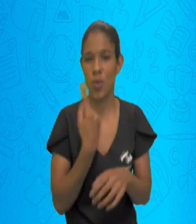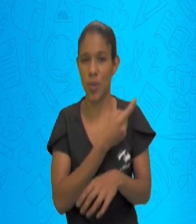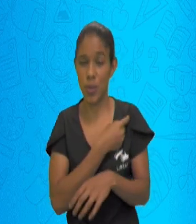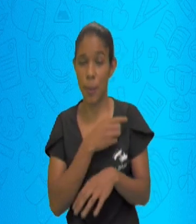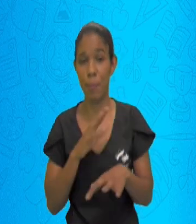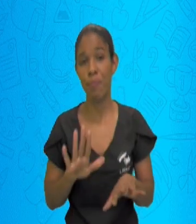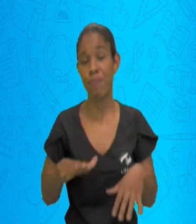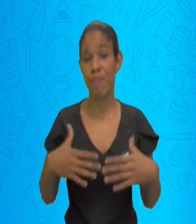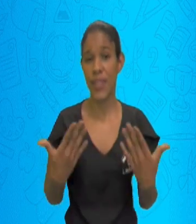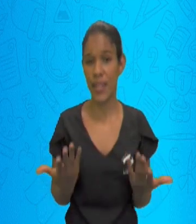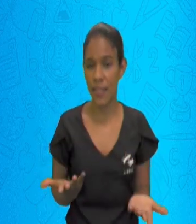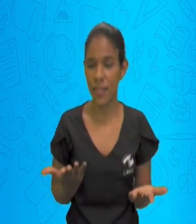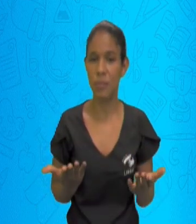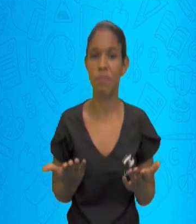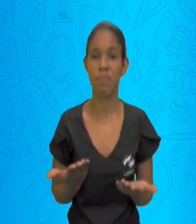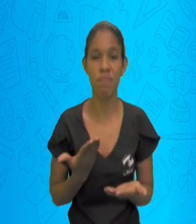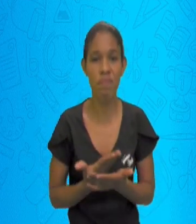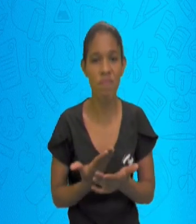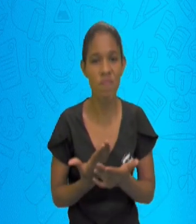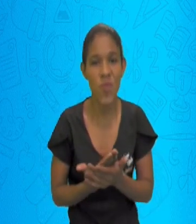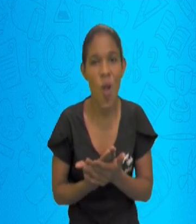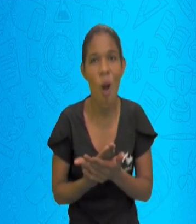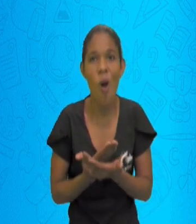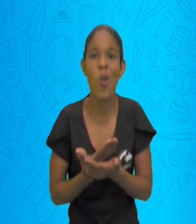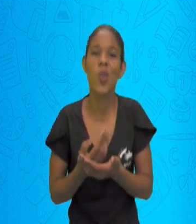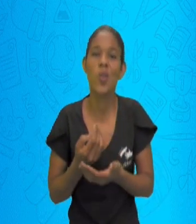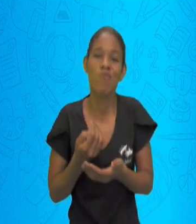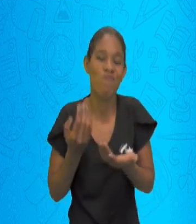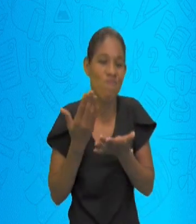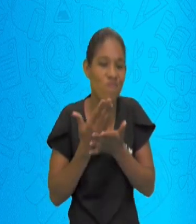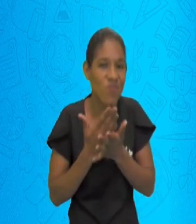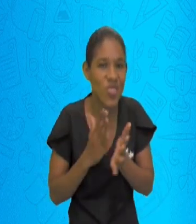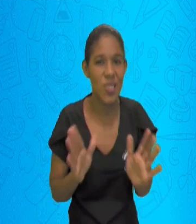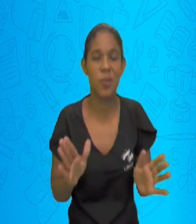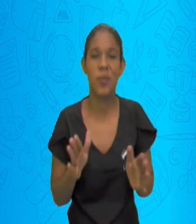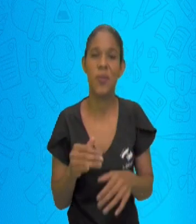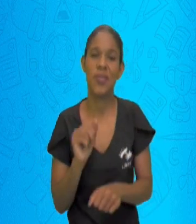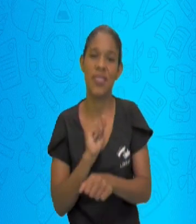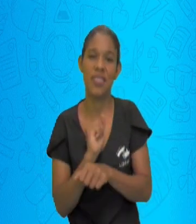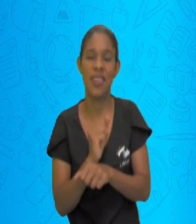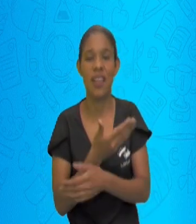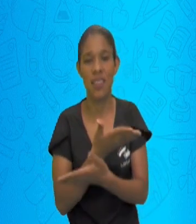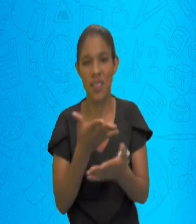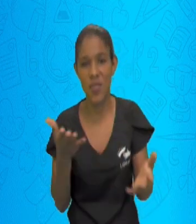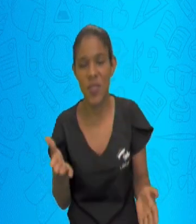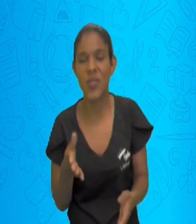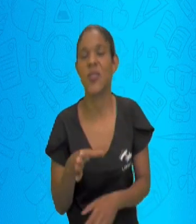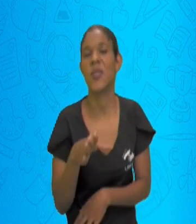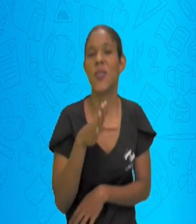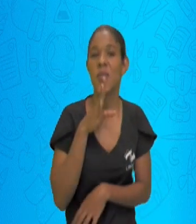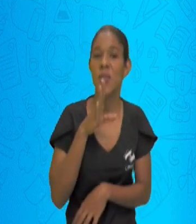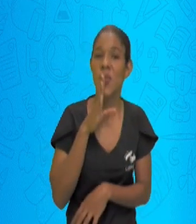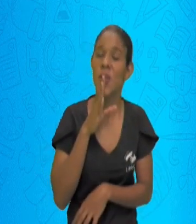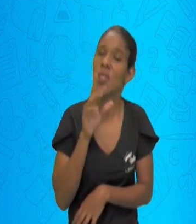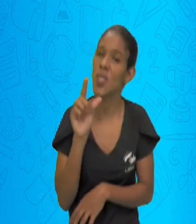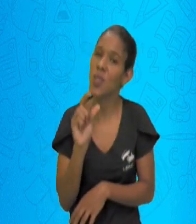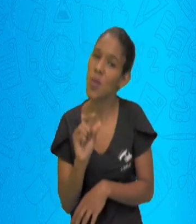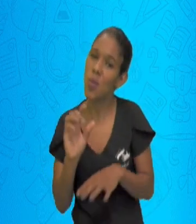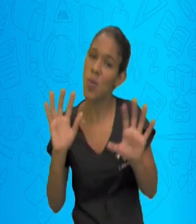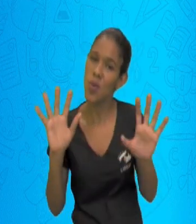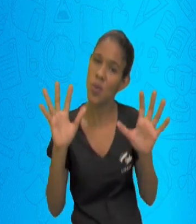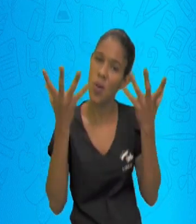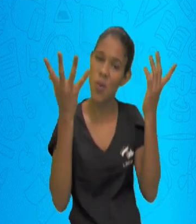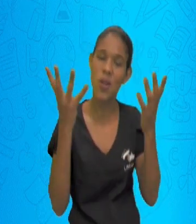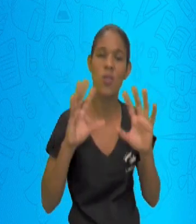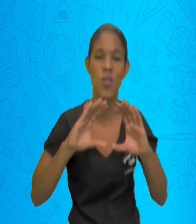Bem, chegamos ao fim dessa aula. Espero que você tenha conhecido um pouquinho dessas manifestações artístico-culturais que